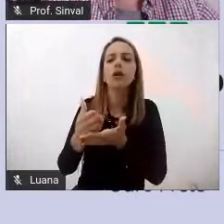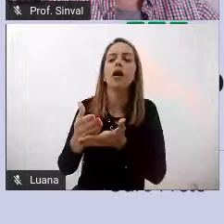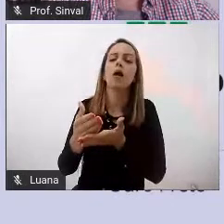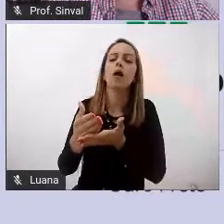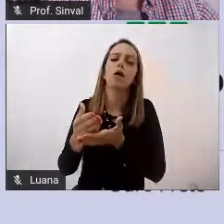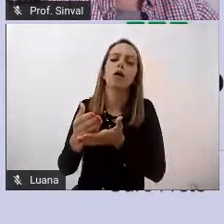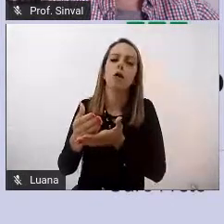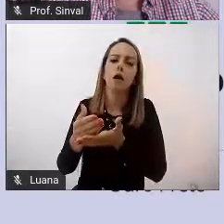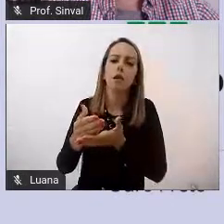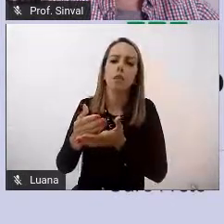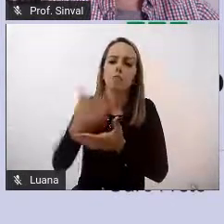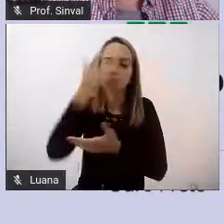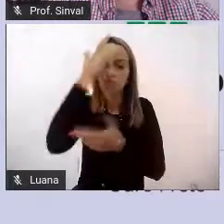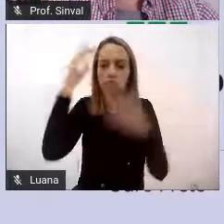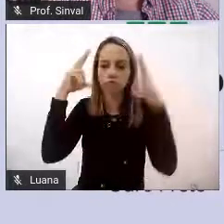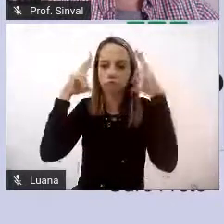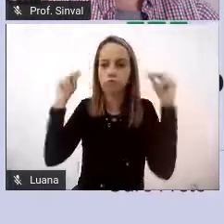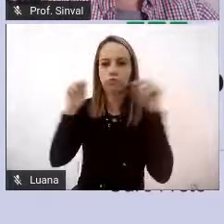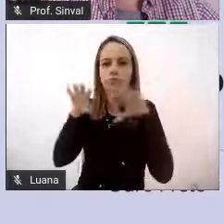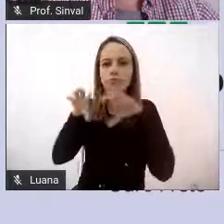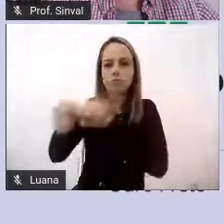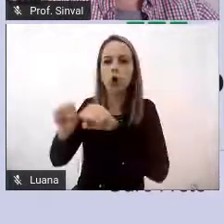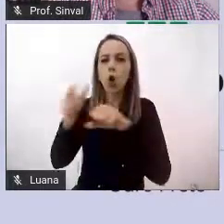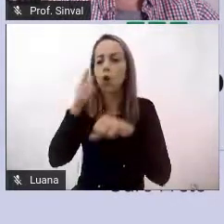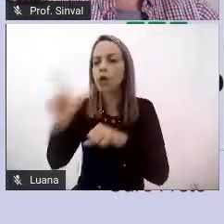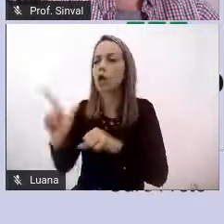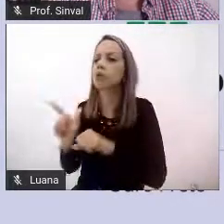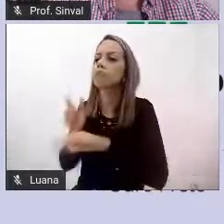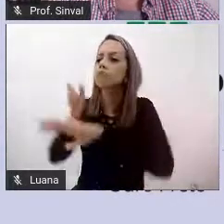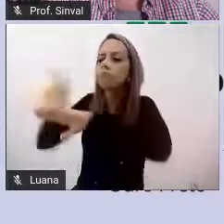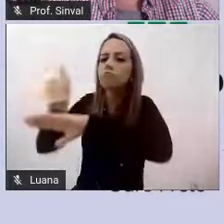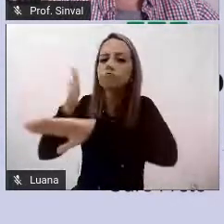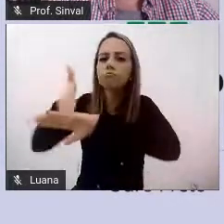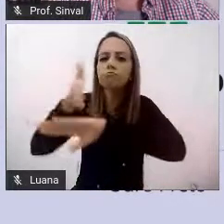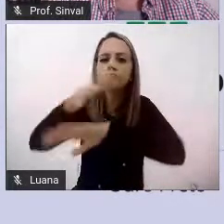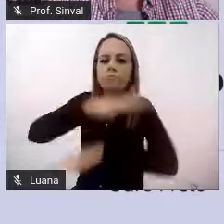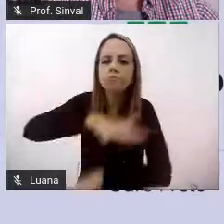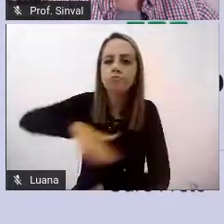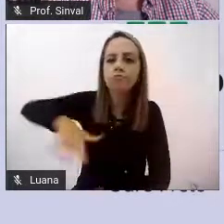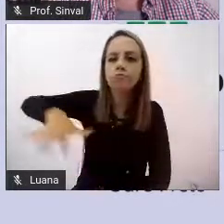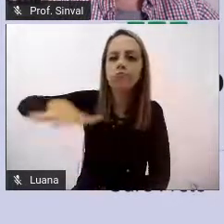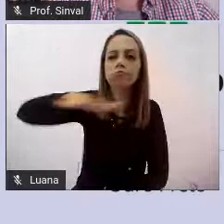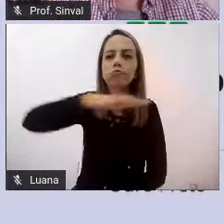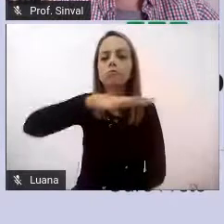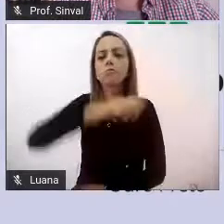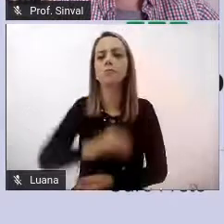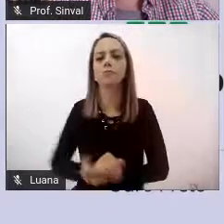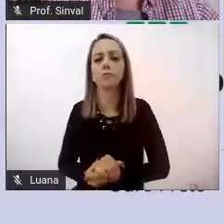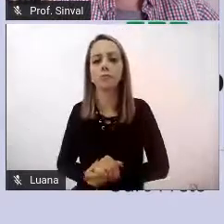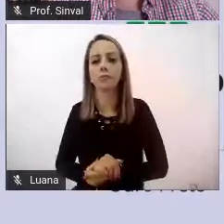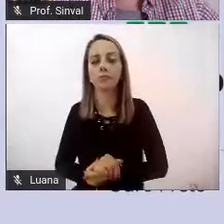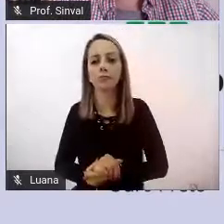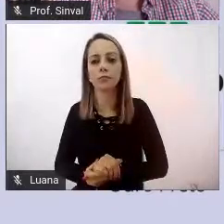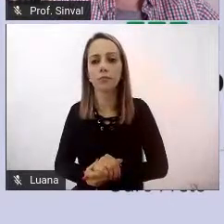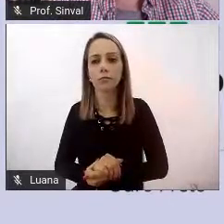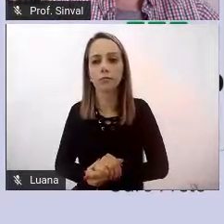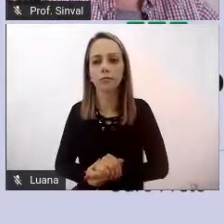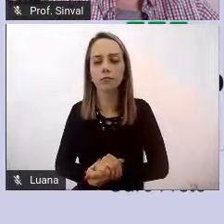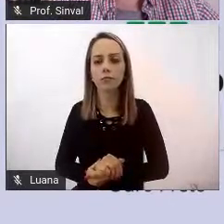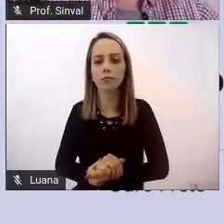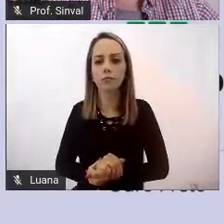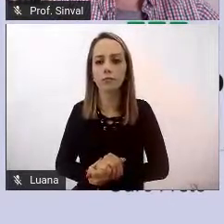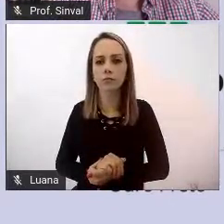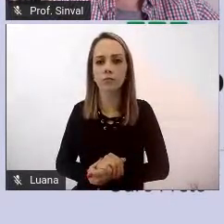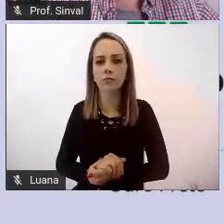urbana bastante agitada e com traços cortesãos bem à maneira europeia. Né? Vocês estão